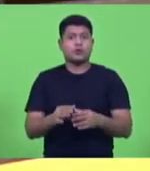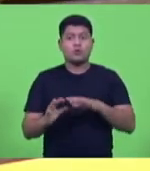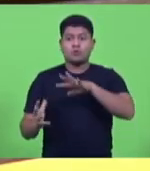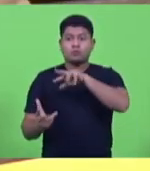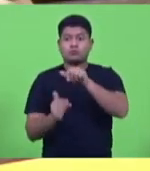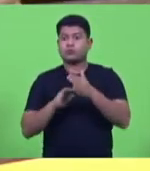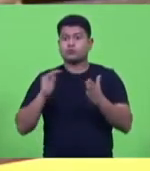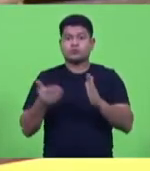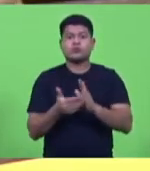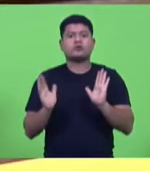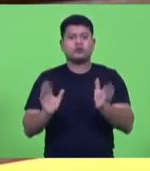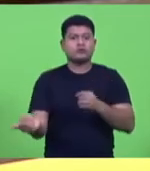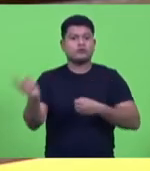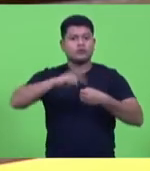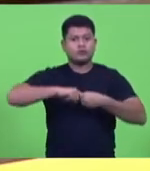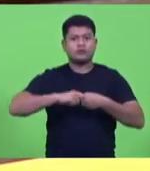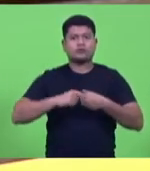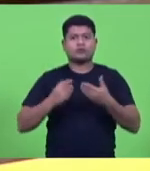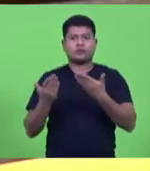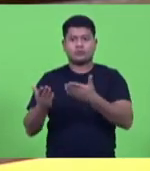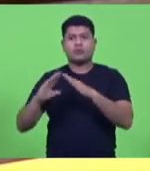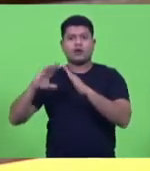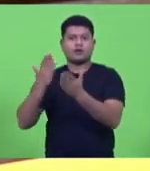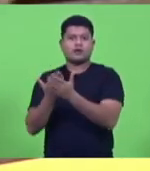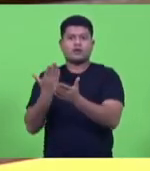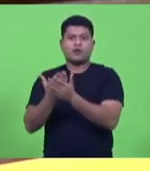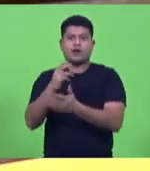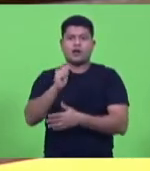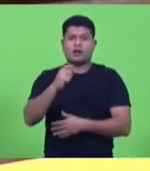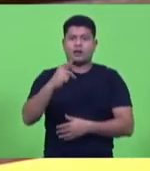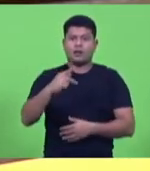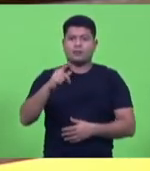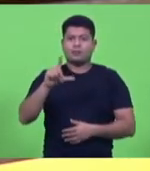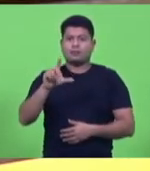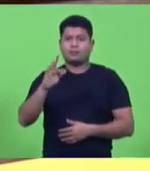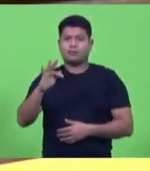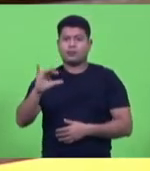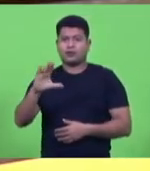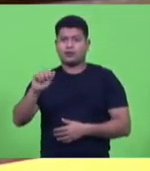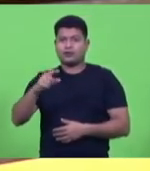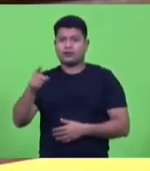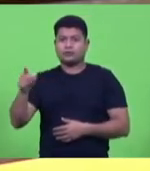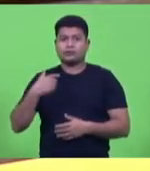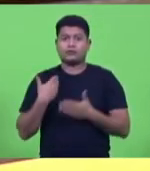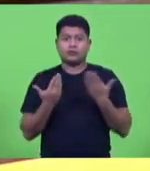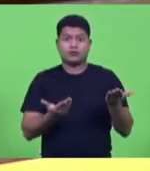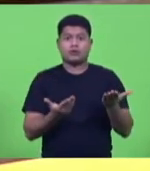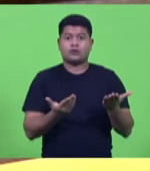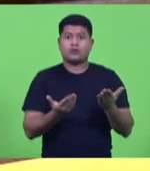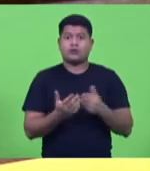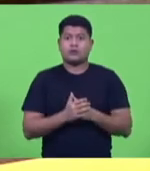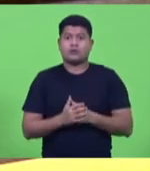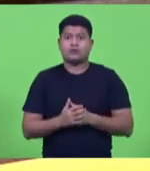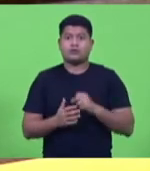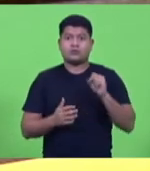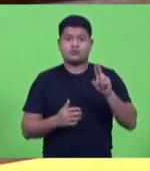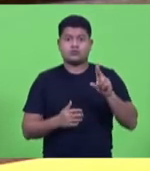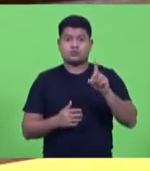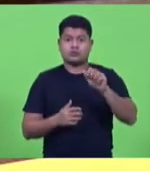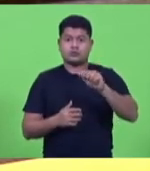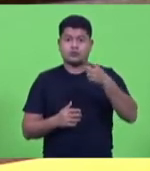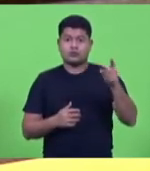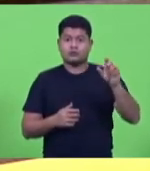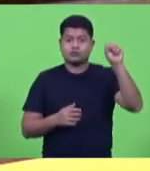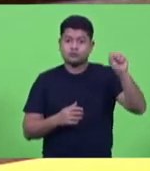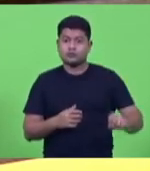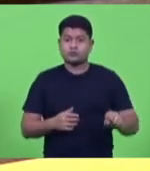aulas presenciais. O colégio de aplicação, não. O Sudão do Sul, há um mês atrás, voltou com as aulas presenciais.